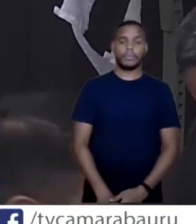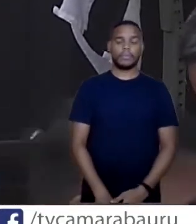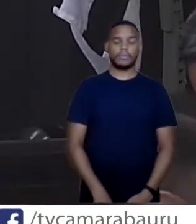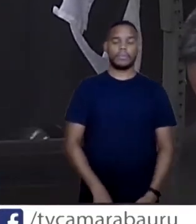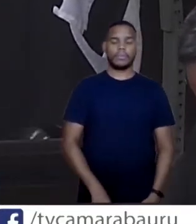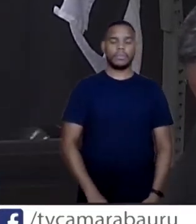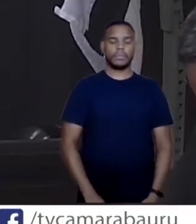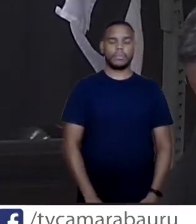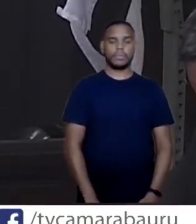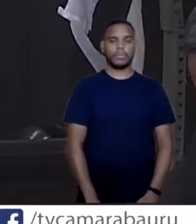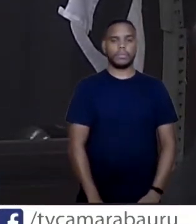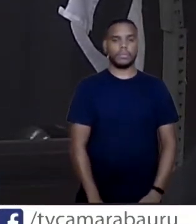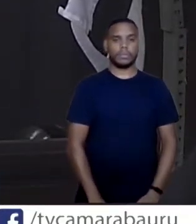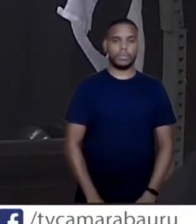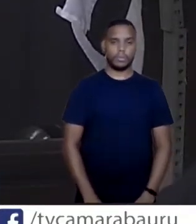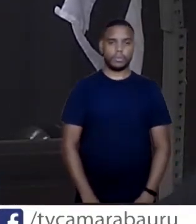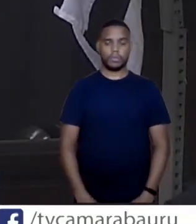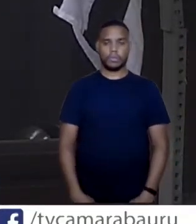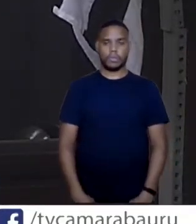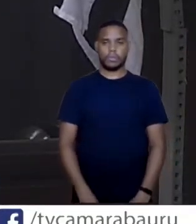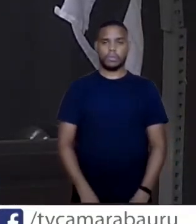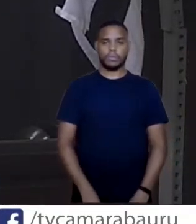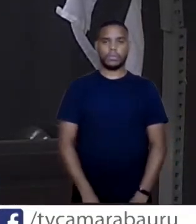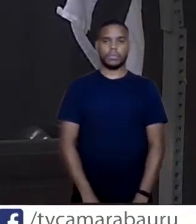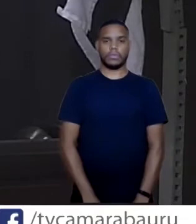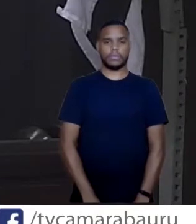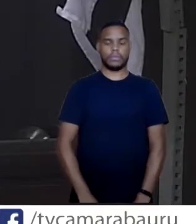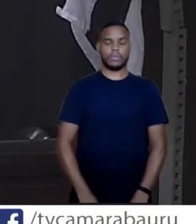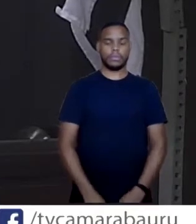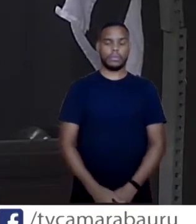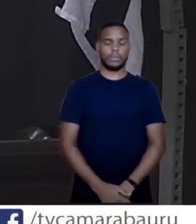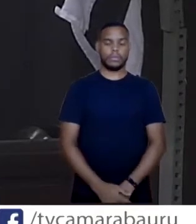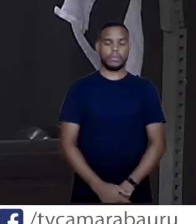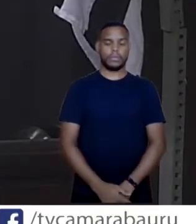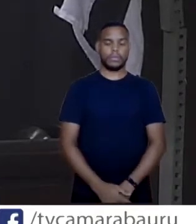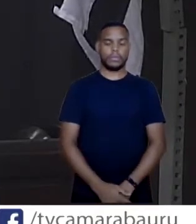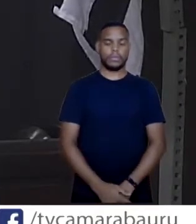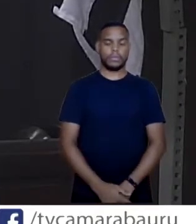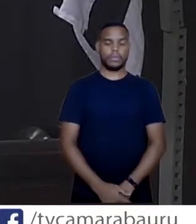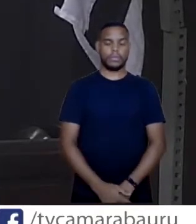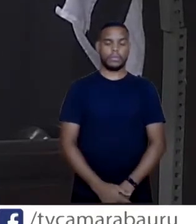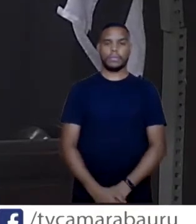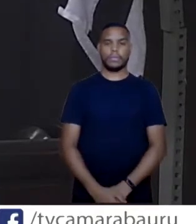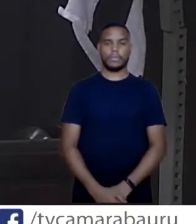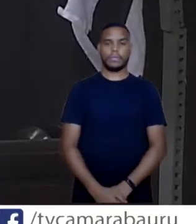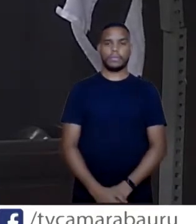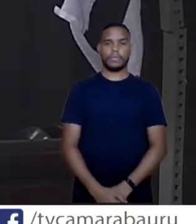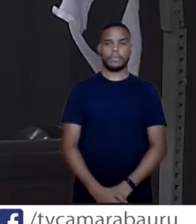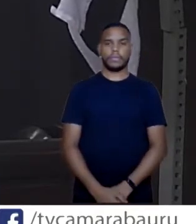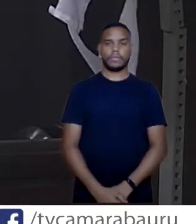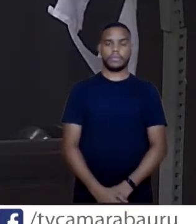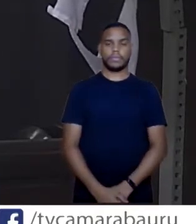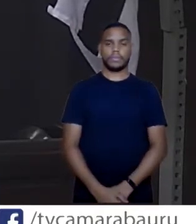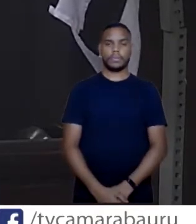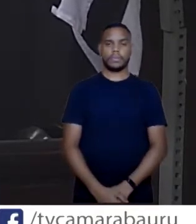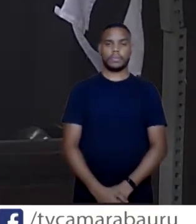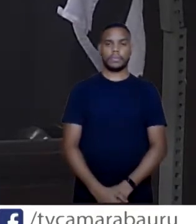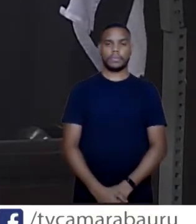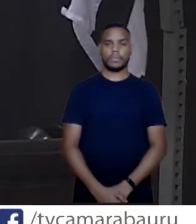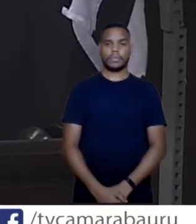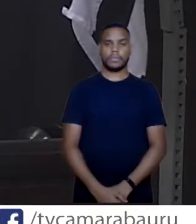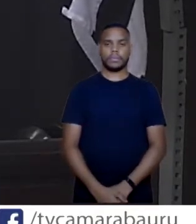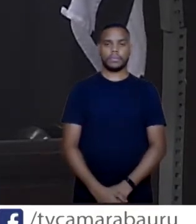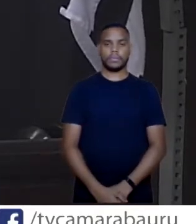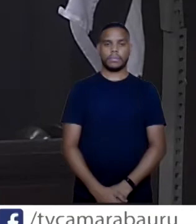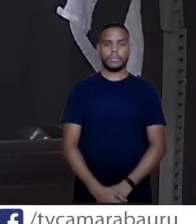preço desse tamanho e o chinês para de fabricar aos componentes aí todo mundo fica desesperado para